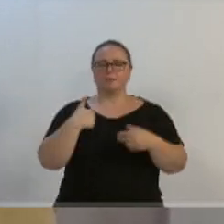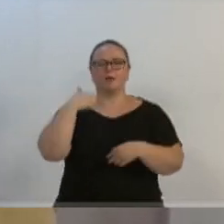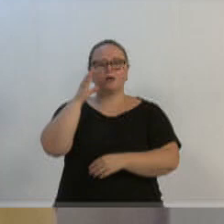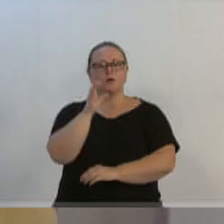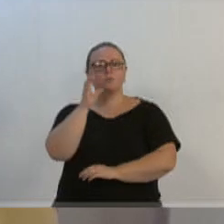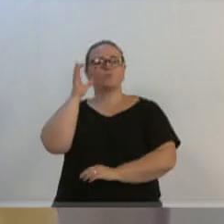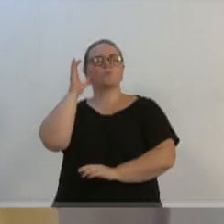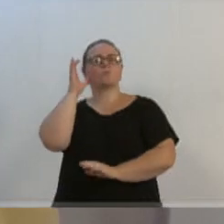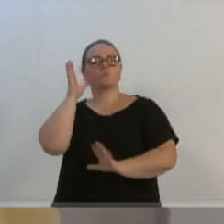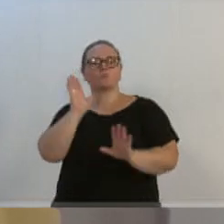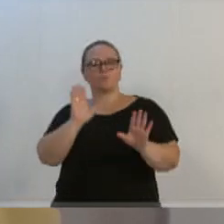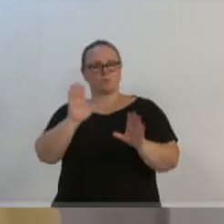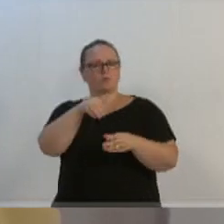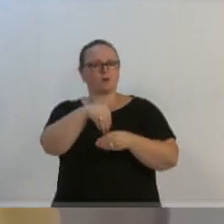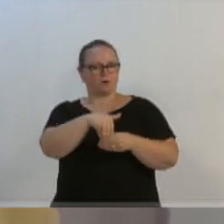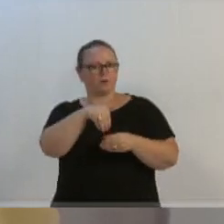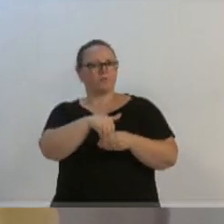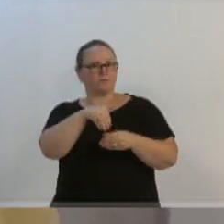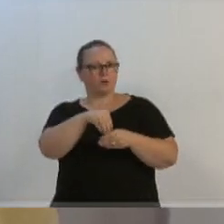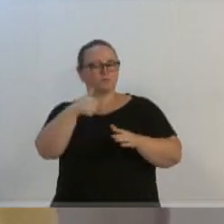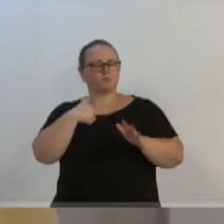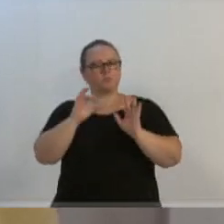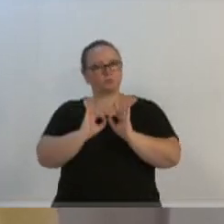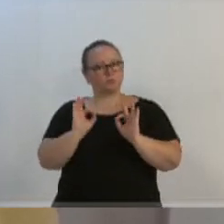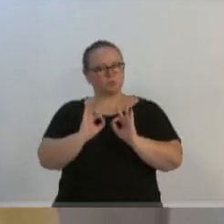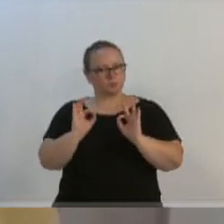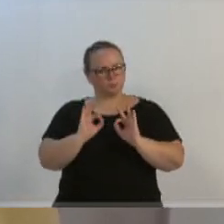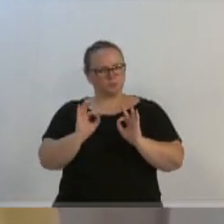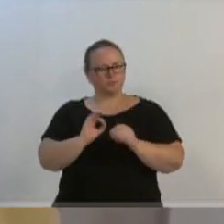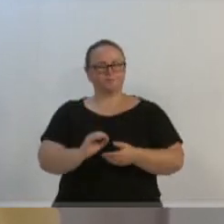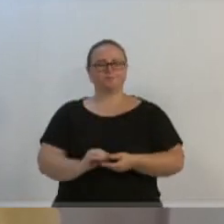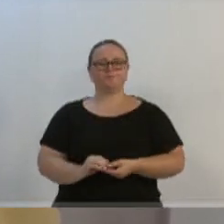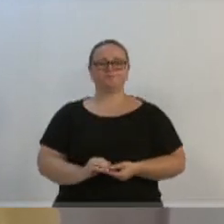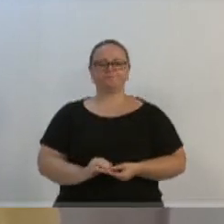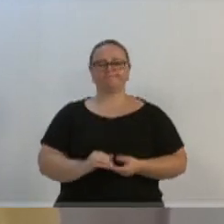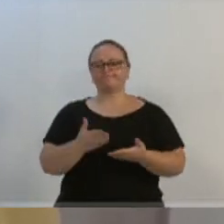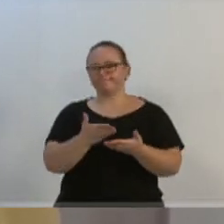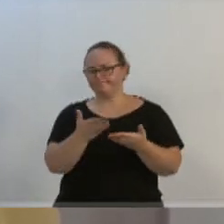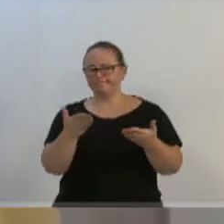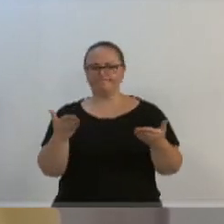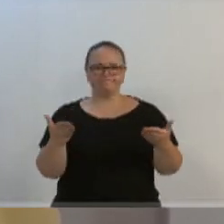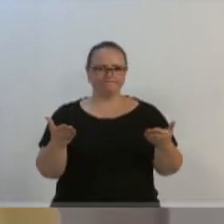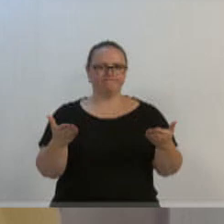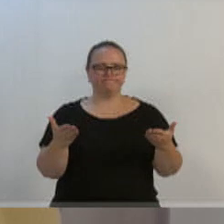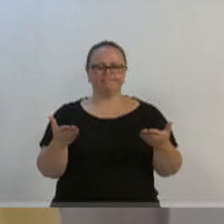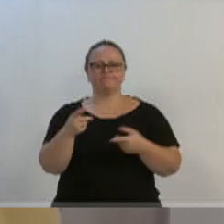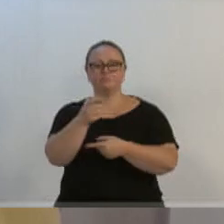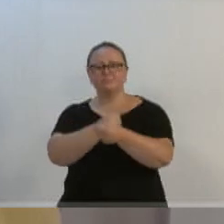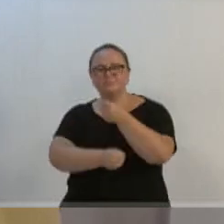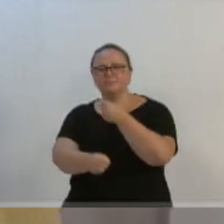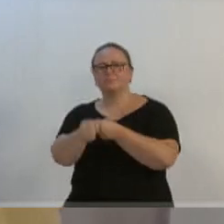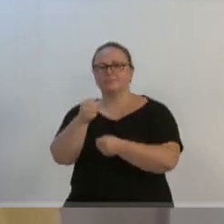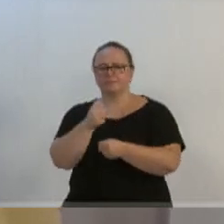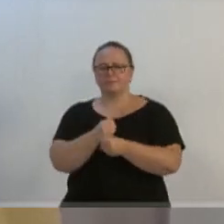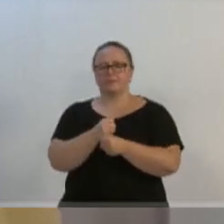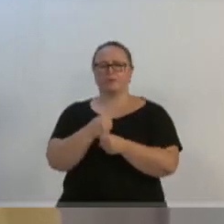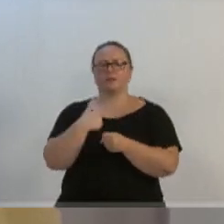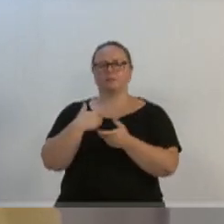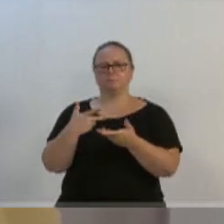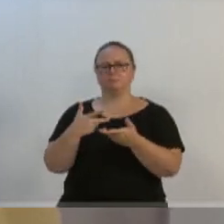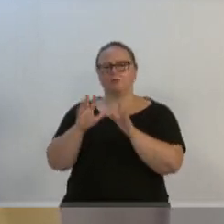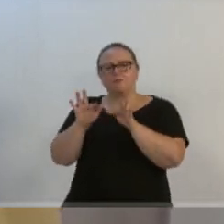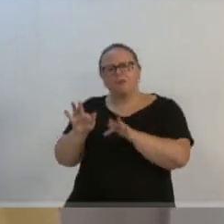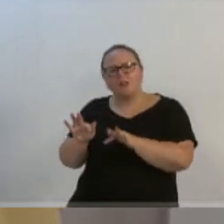abstive de votar nesse projeto. Veja bem, gente, ano passado, no final de